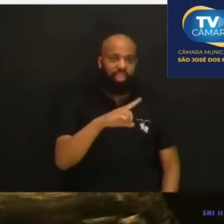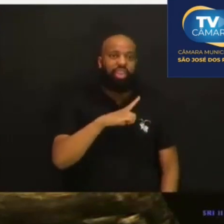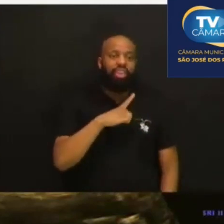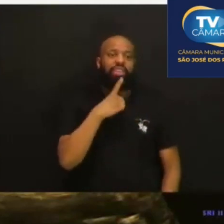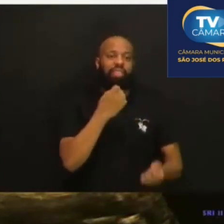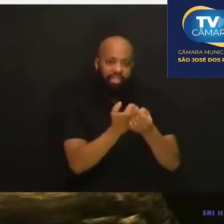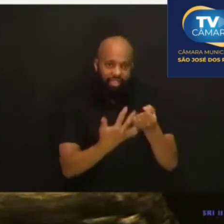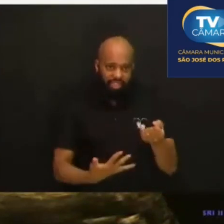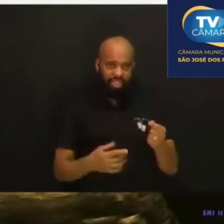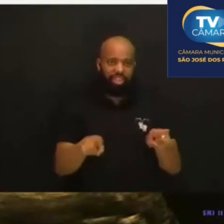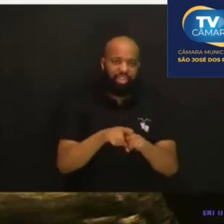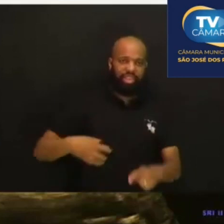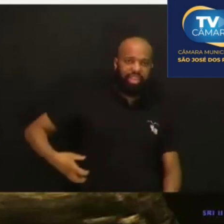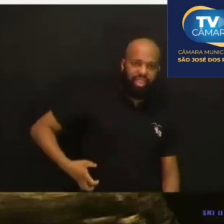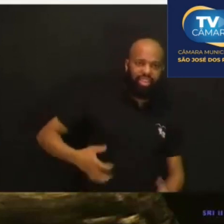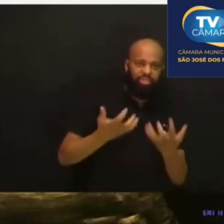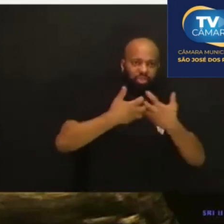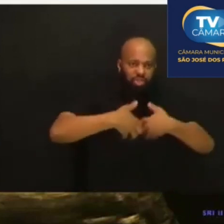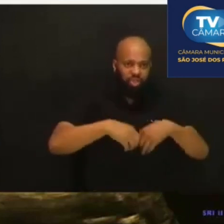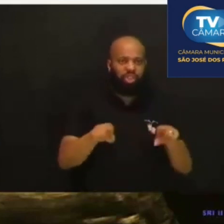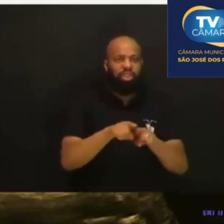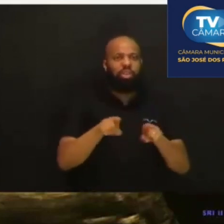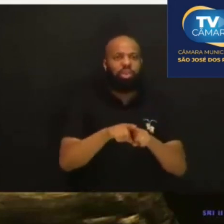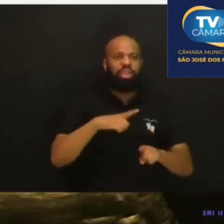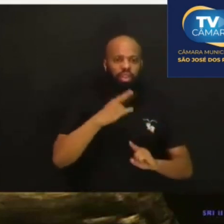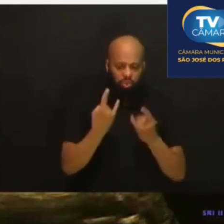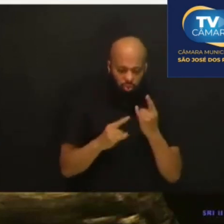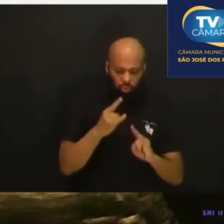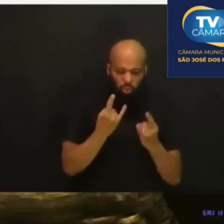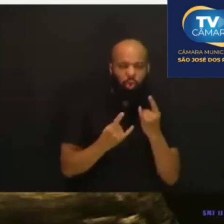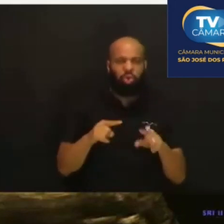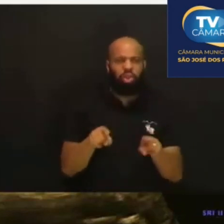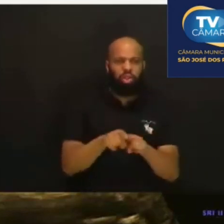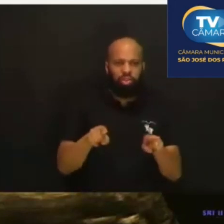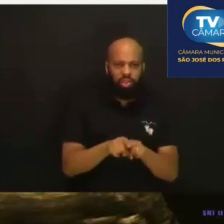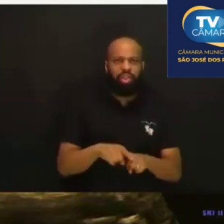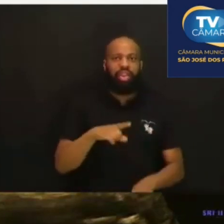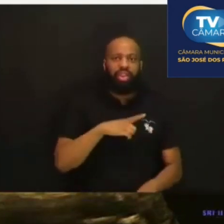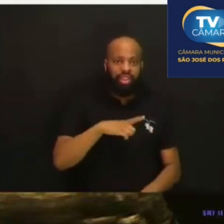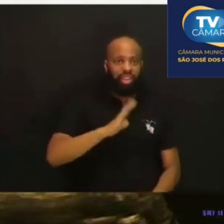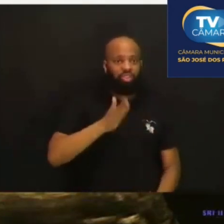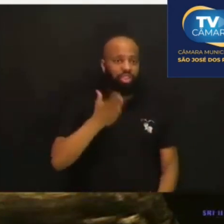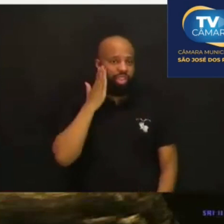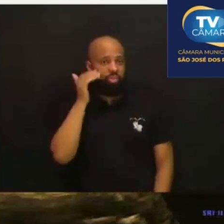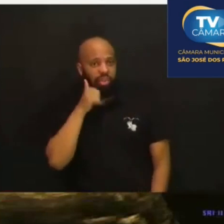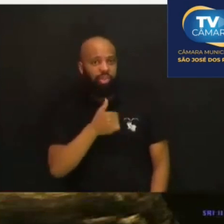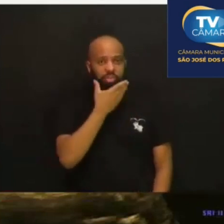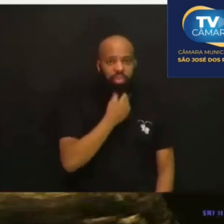sanguíneos, rim funcionando, hormônios sendo secretado, sexo definido e